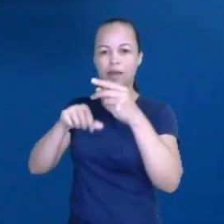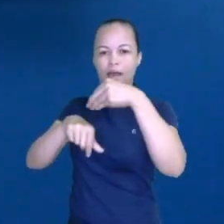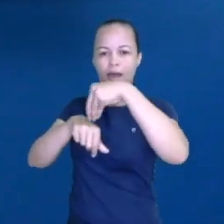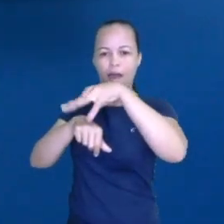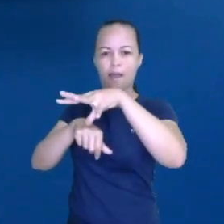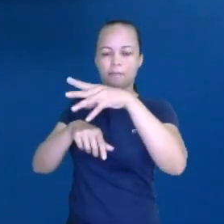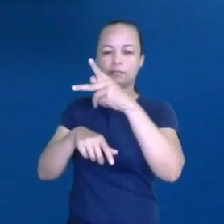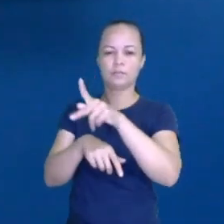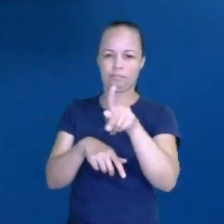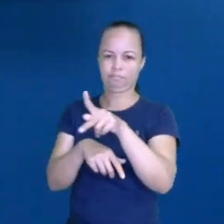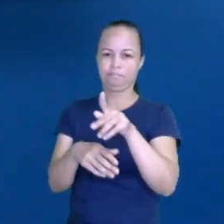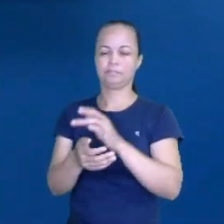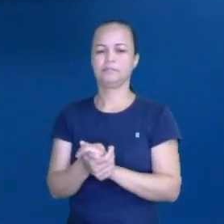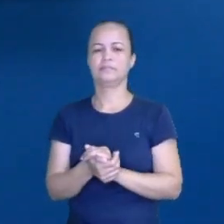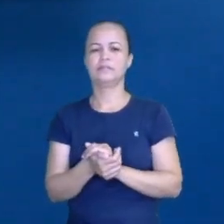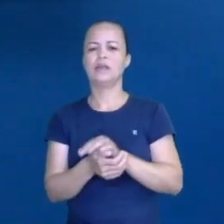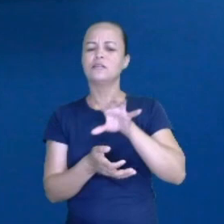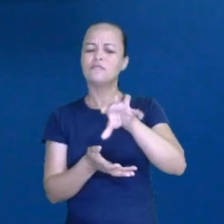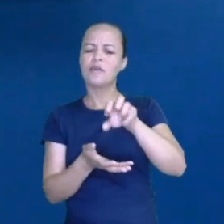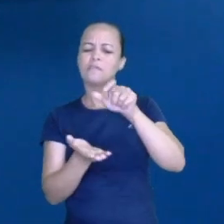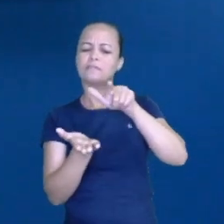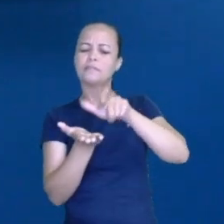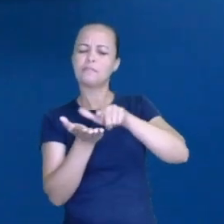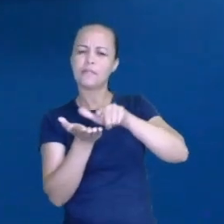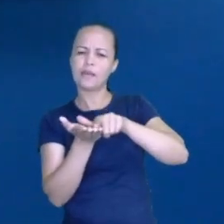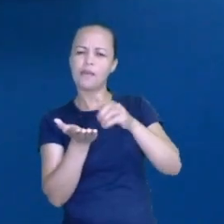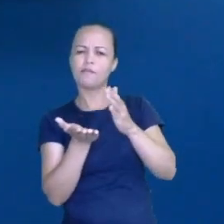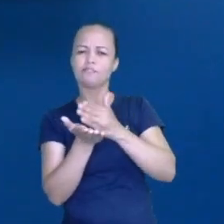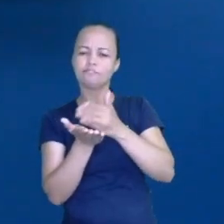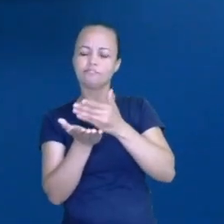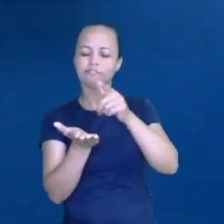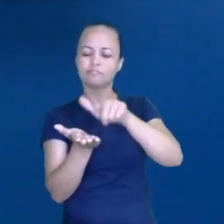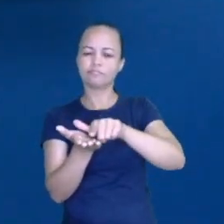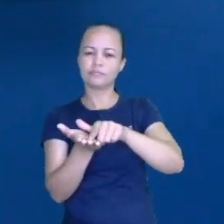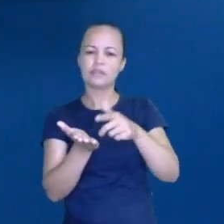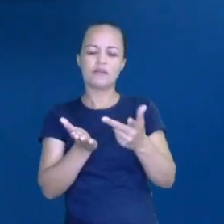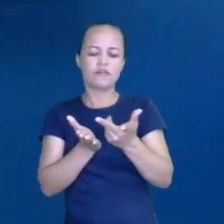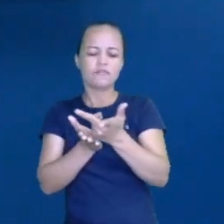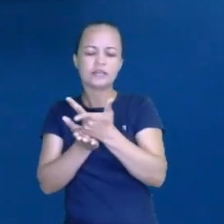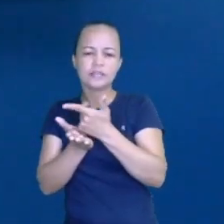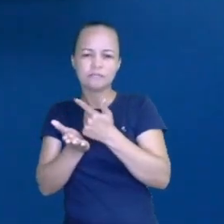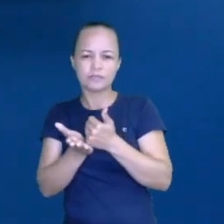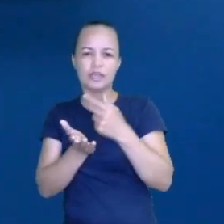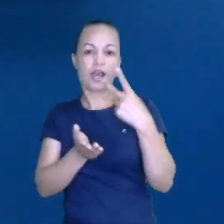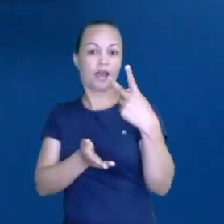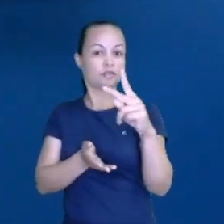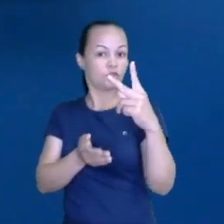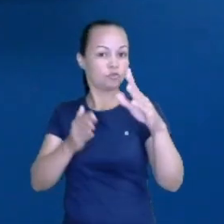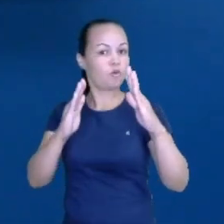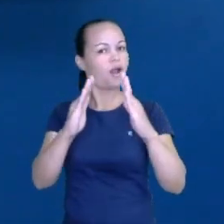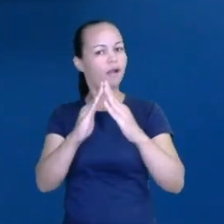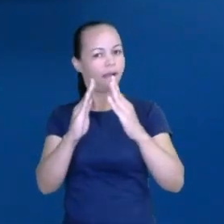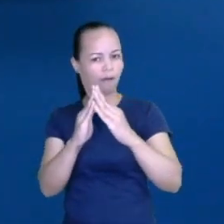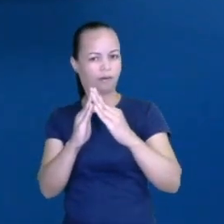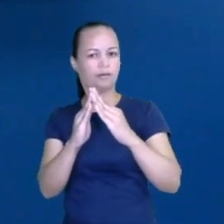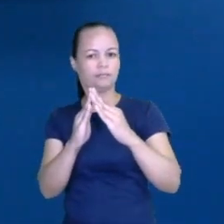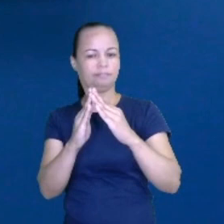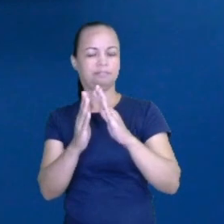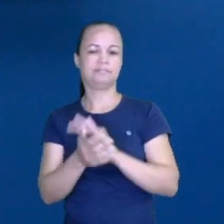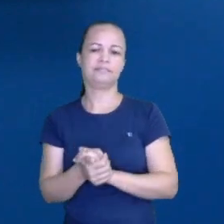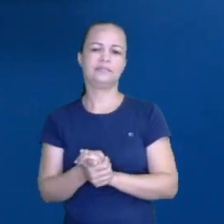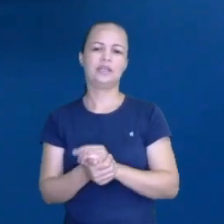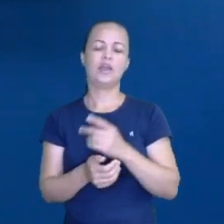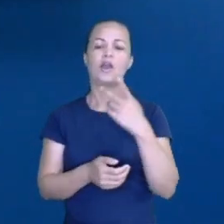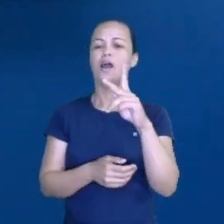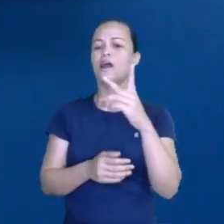Então, ó, você vai pegar um papel bem lá, bem no seu caderno, vai desenhar a sua moradia. Qual é a cor